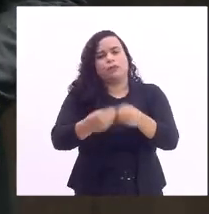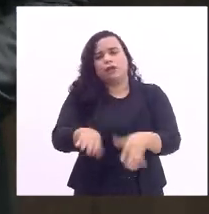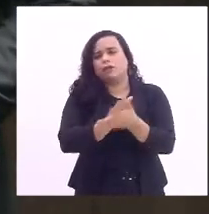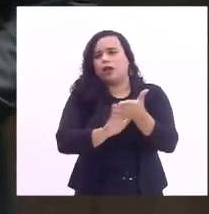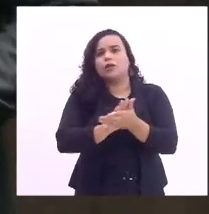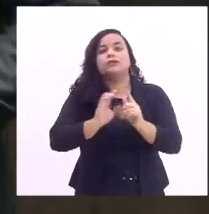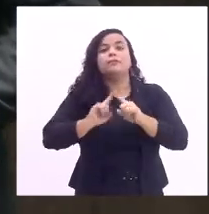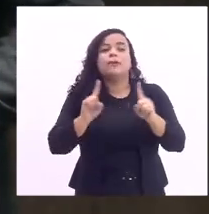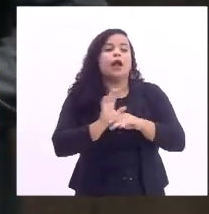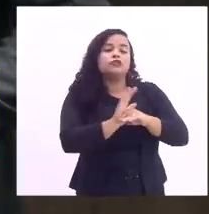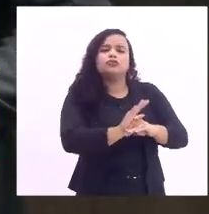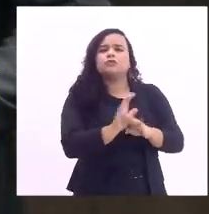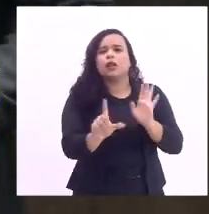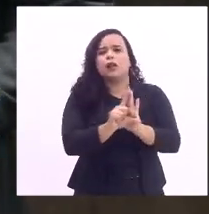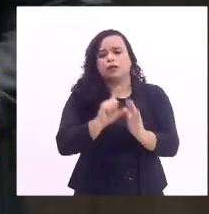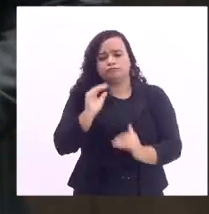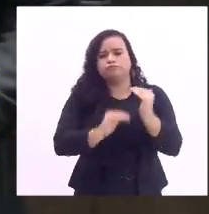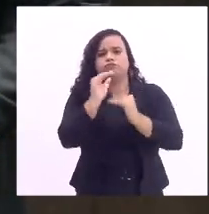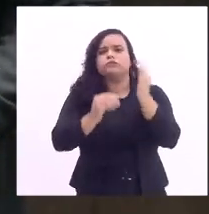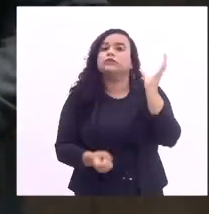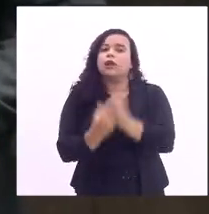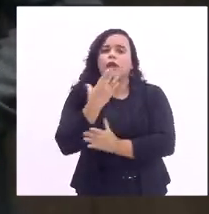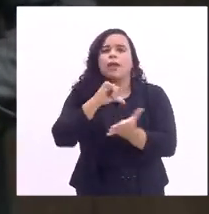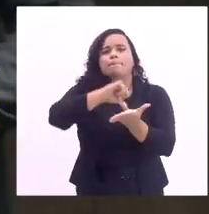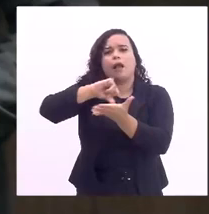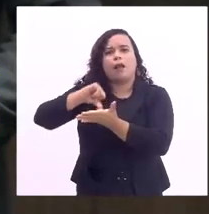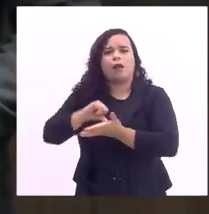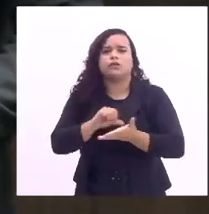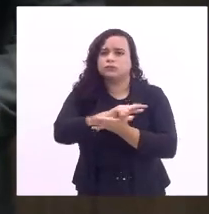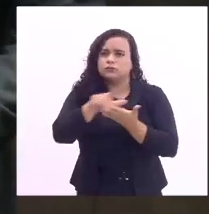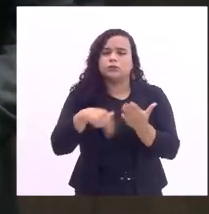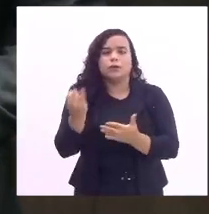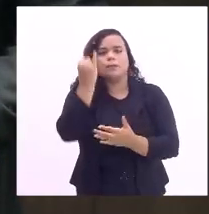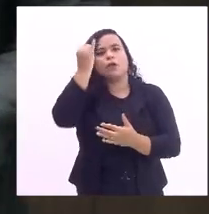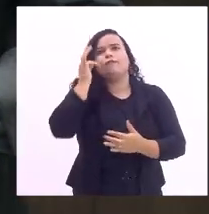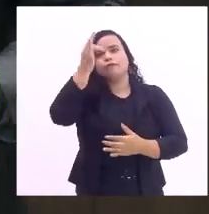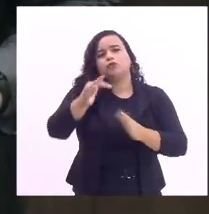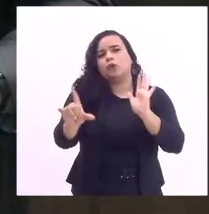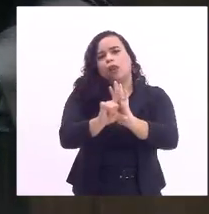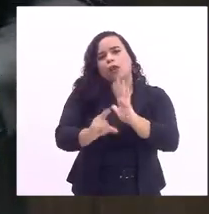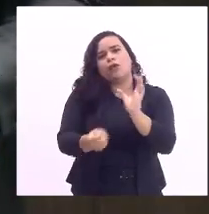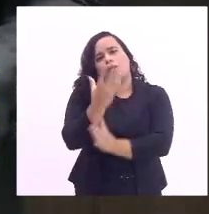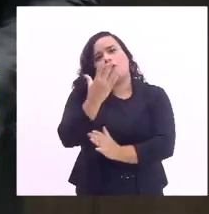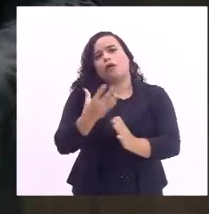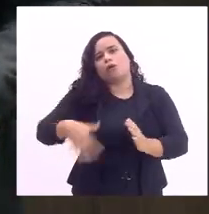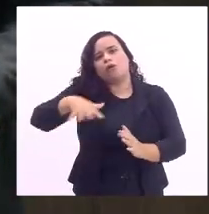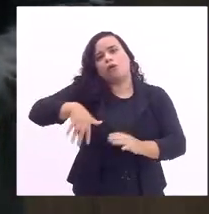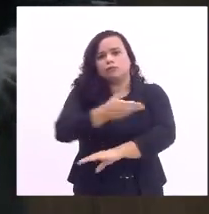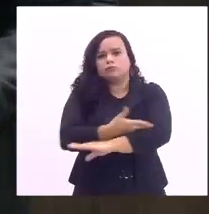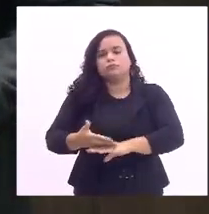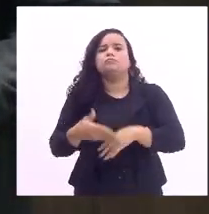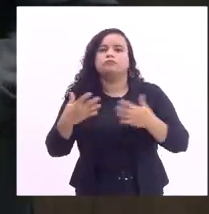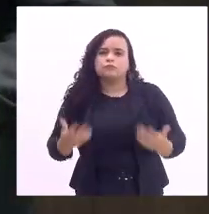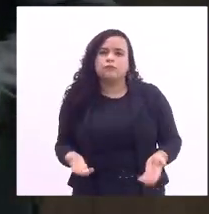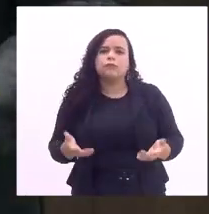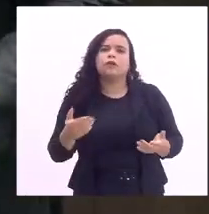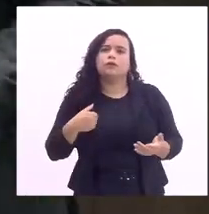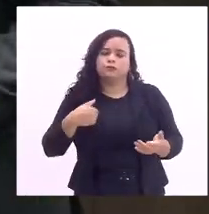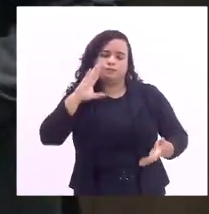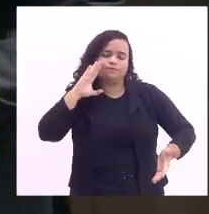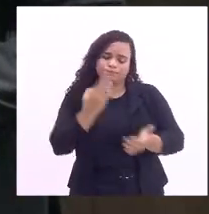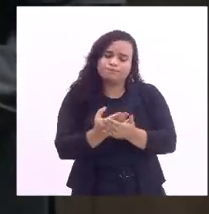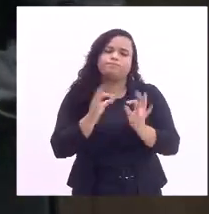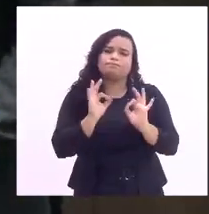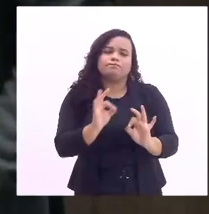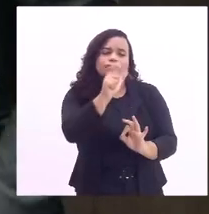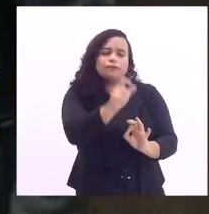avanços e estabelece balizadores importantes para futuras legislações ordinárias. Então, tenho a convicção aqui que o texto está maduro